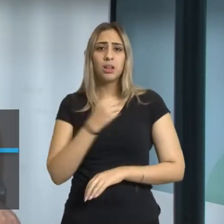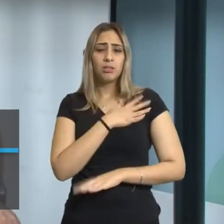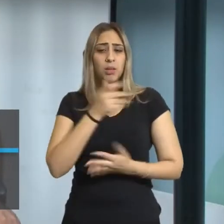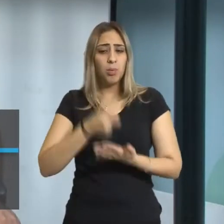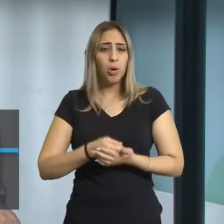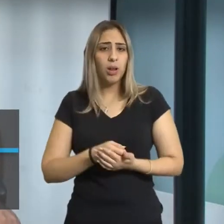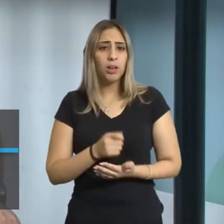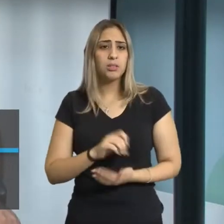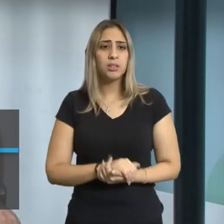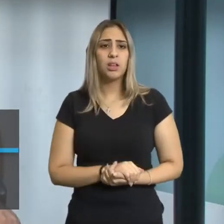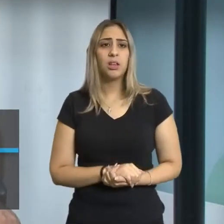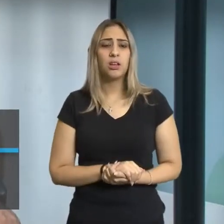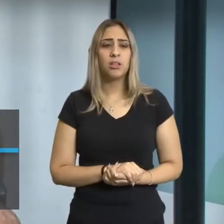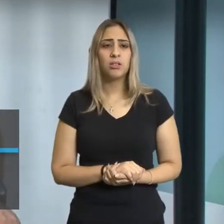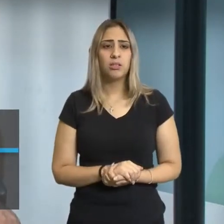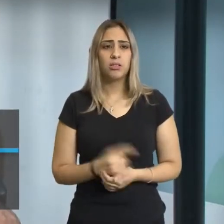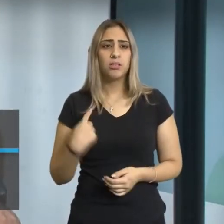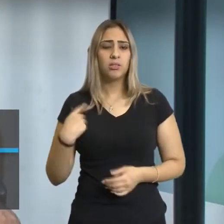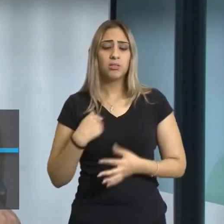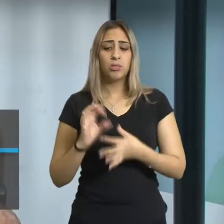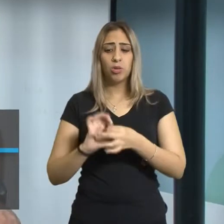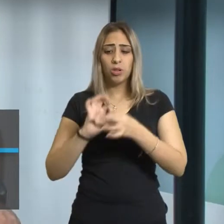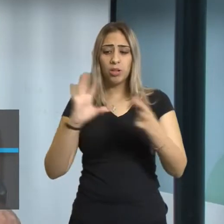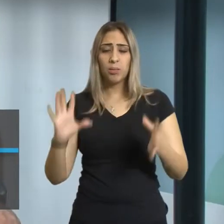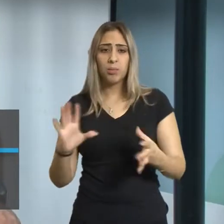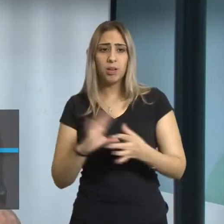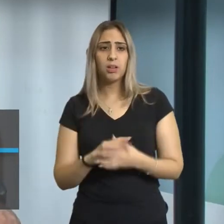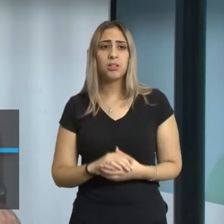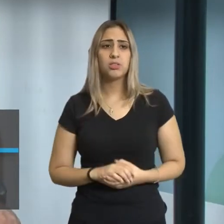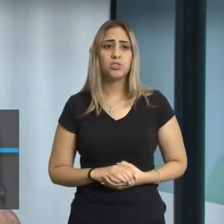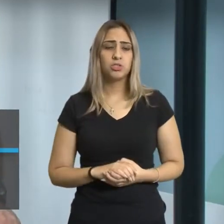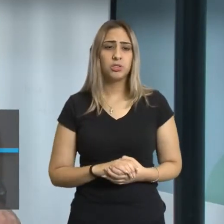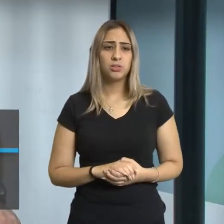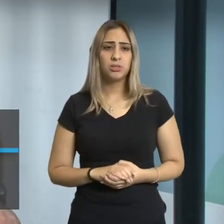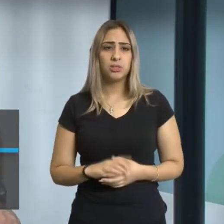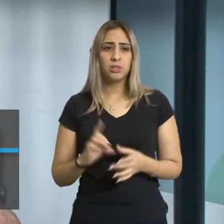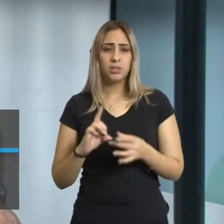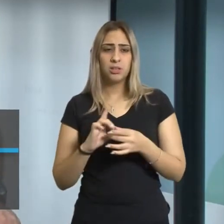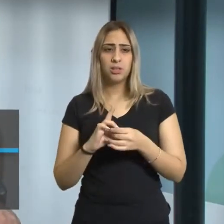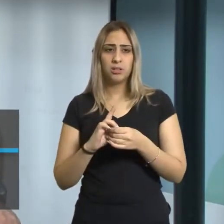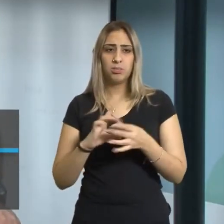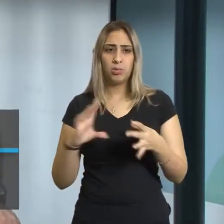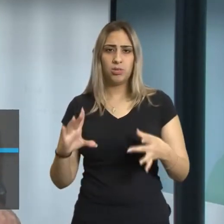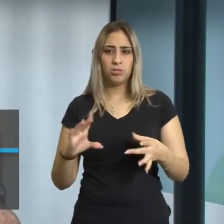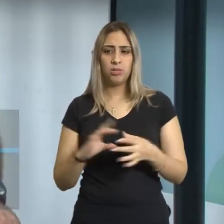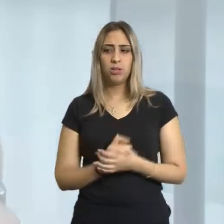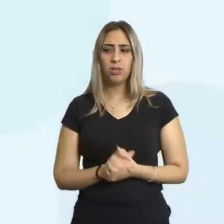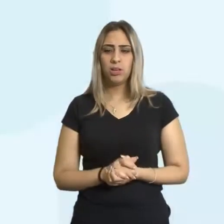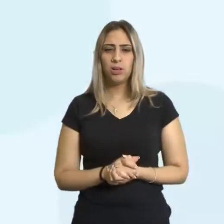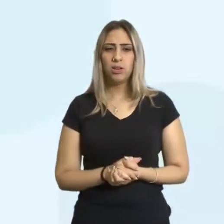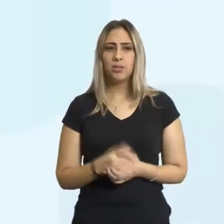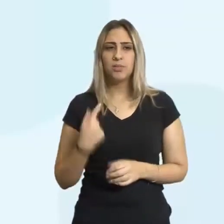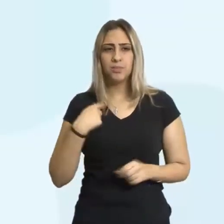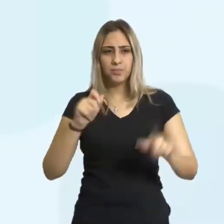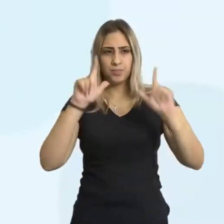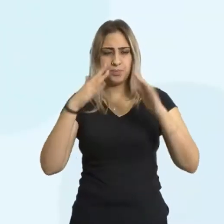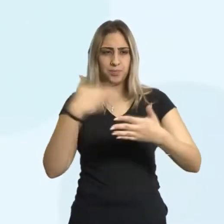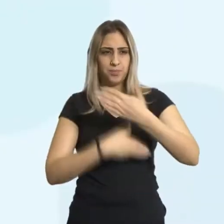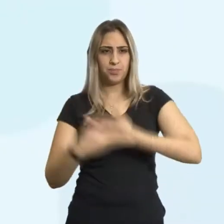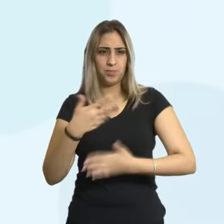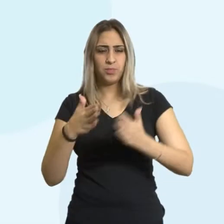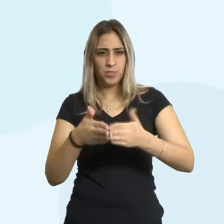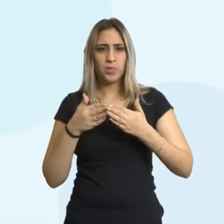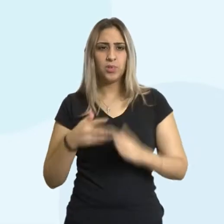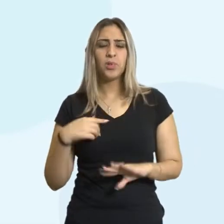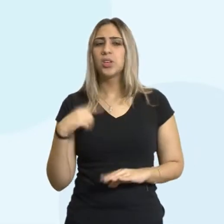Revolução Francesa os nossos ideias de liberdade tem a ver com a Revolução Francesa EA gente coloca aí para você espera na tela por favor para mim diretor a